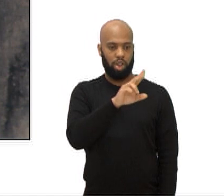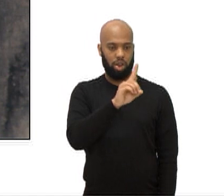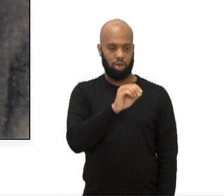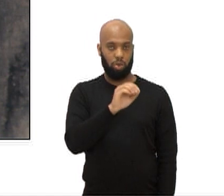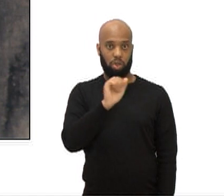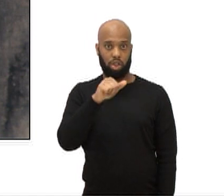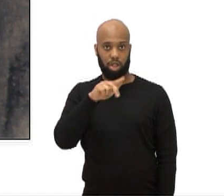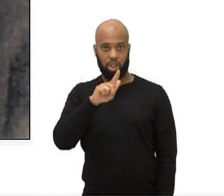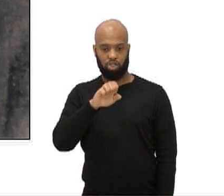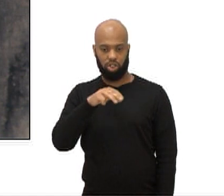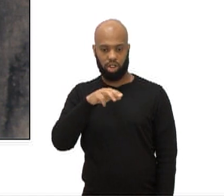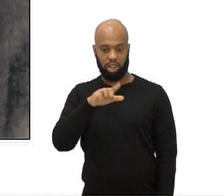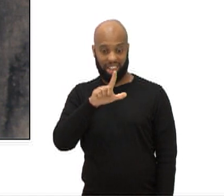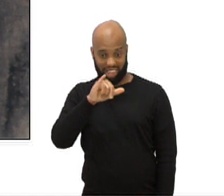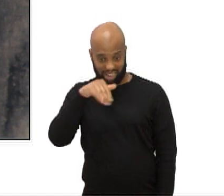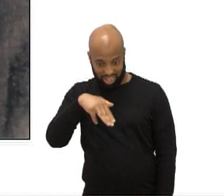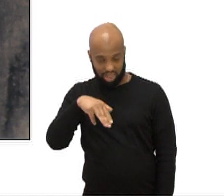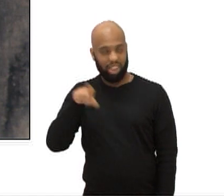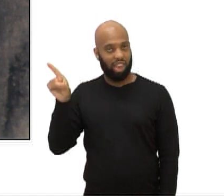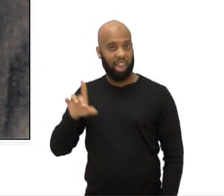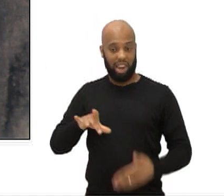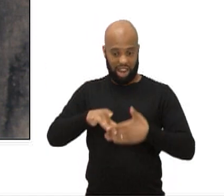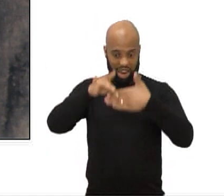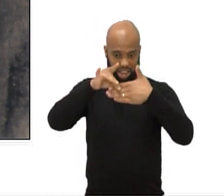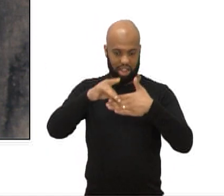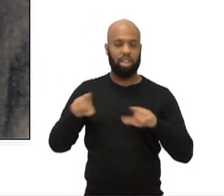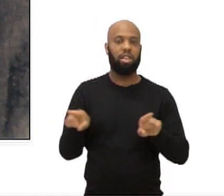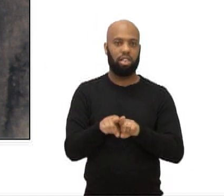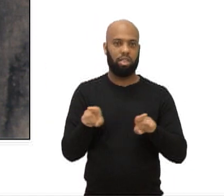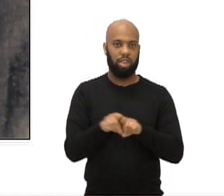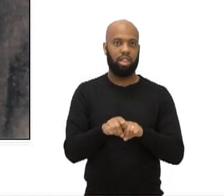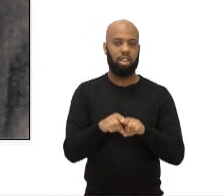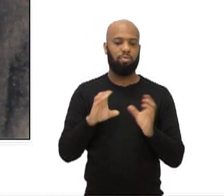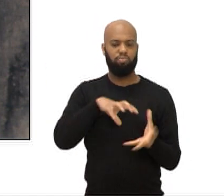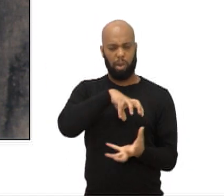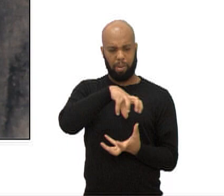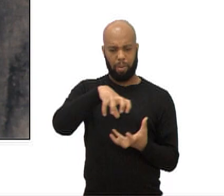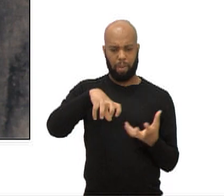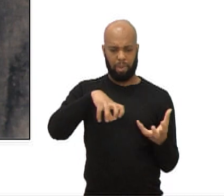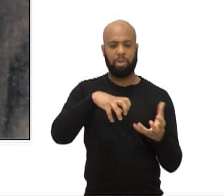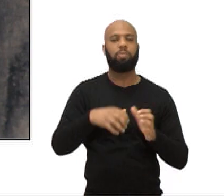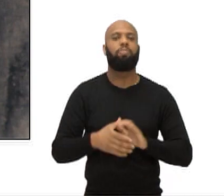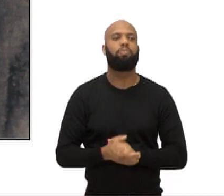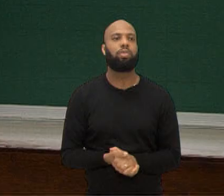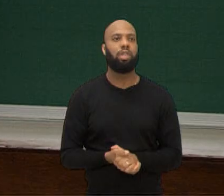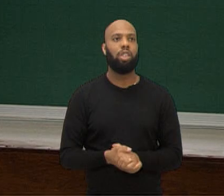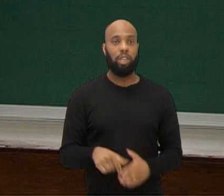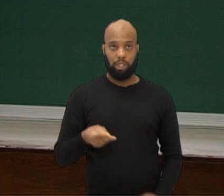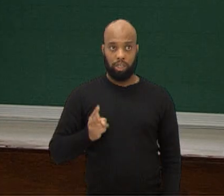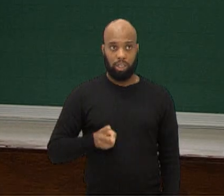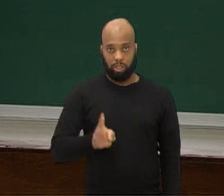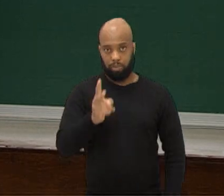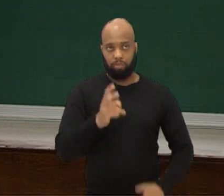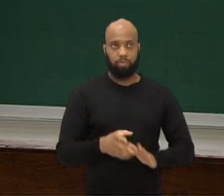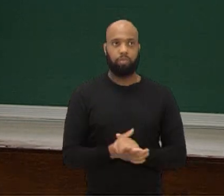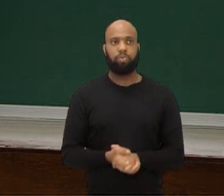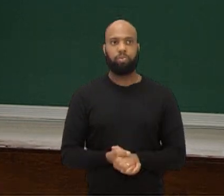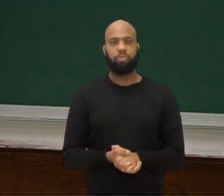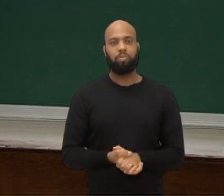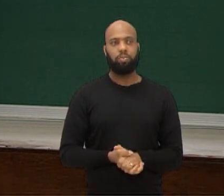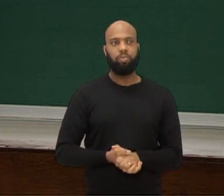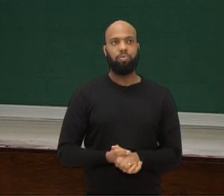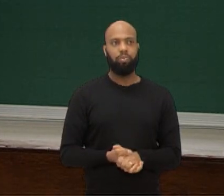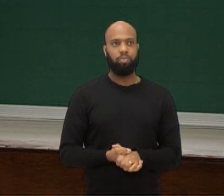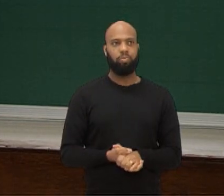Angelim, tá? Líder e participante da cabanagem. Vamos em frente.